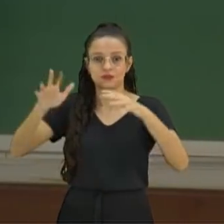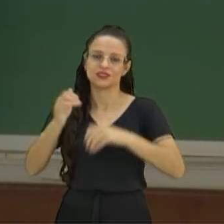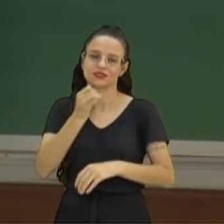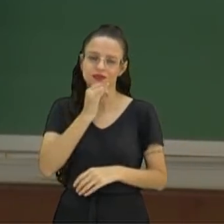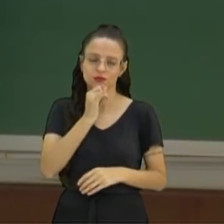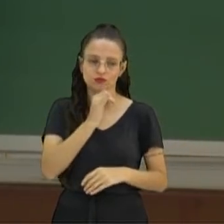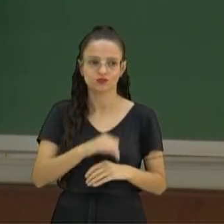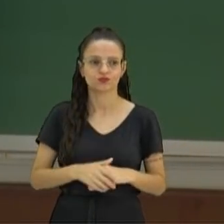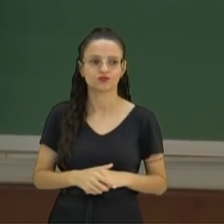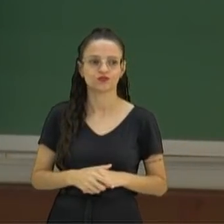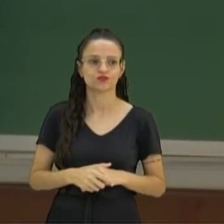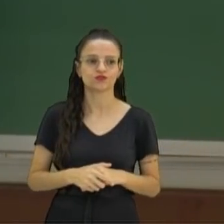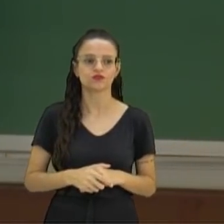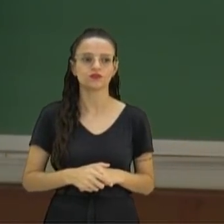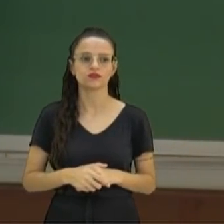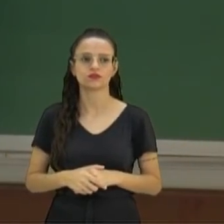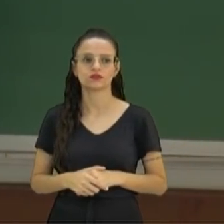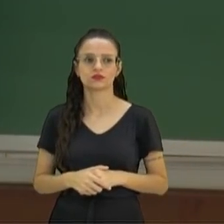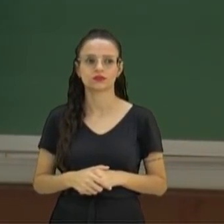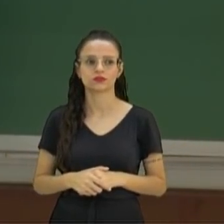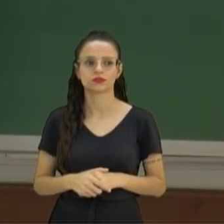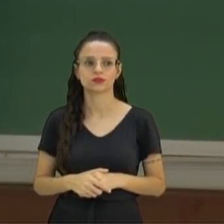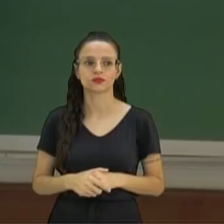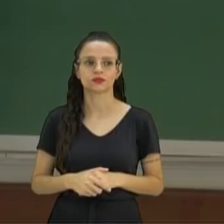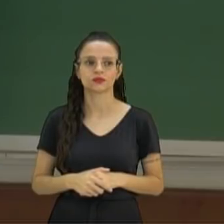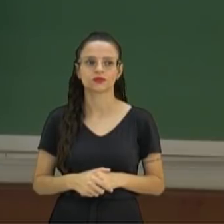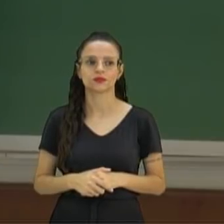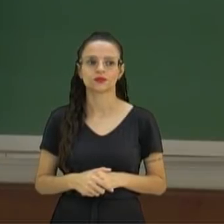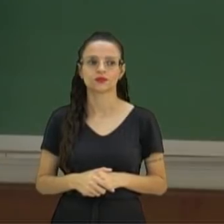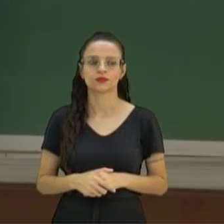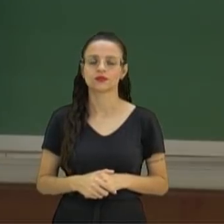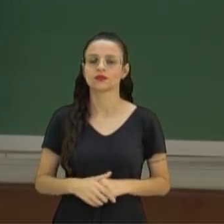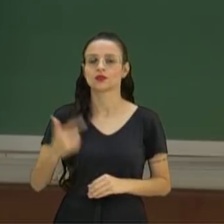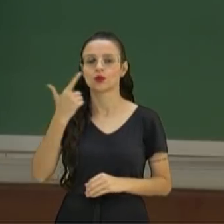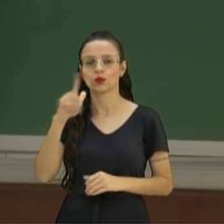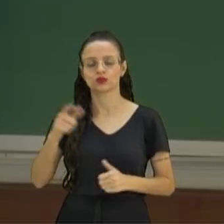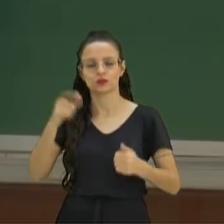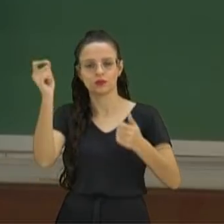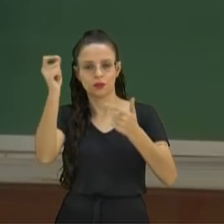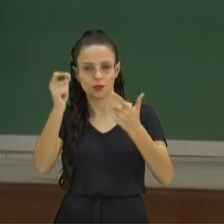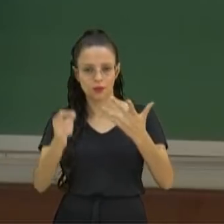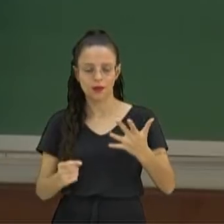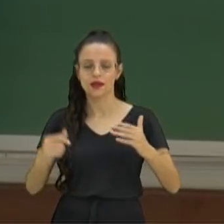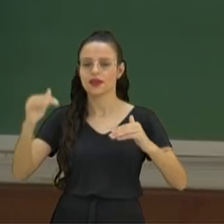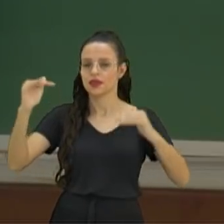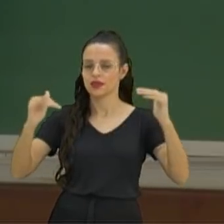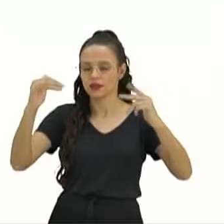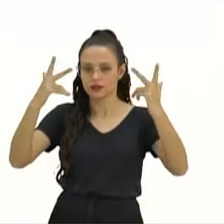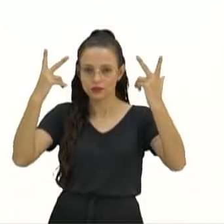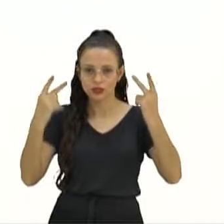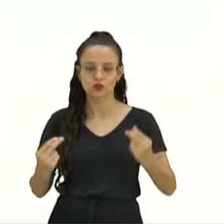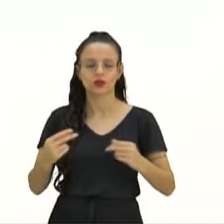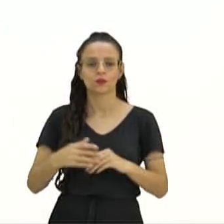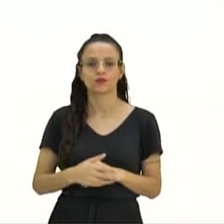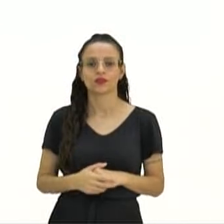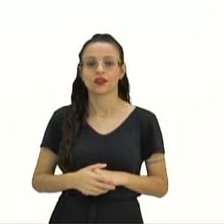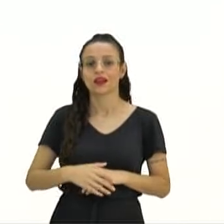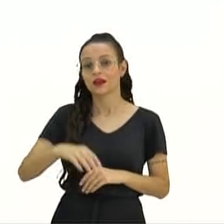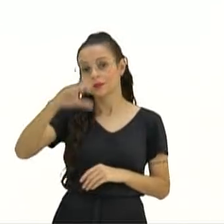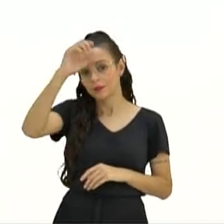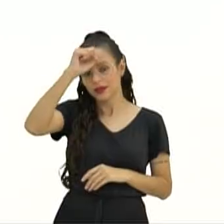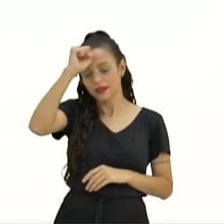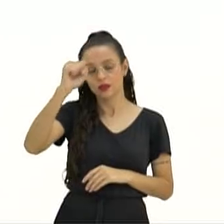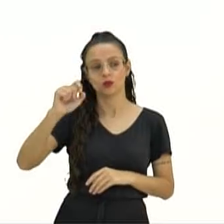exemplo, certo? Então é importante a gente pensar. E aí outros elementos ali desse equilíbrio natural. A gente